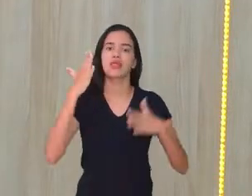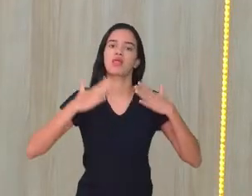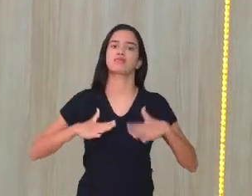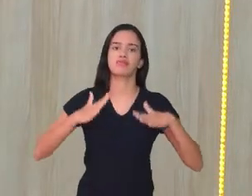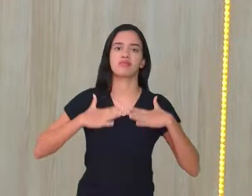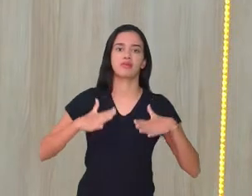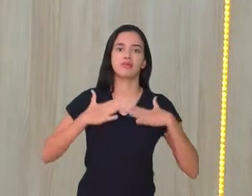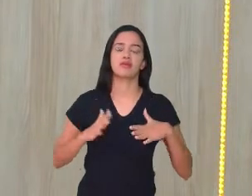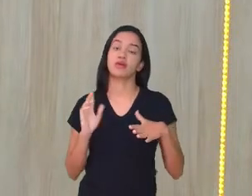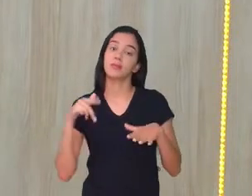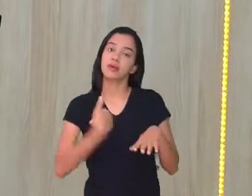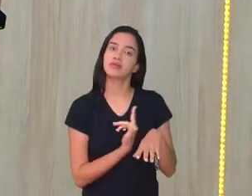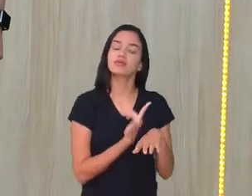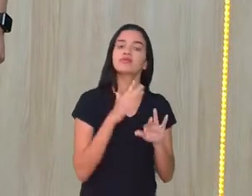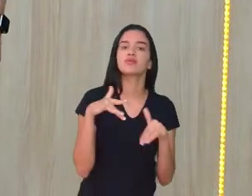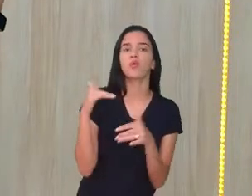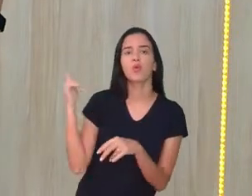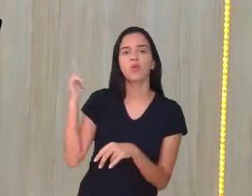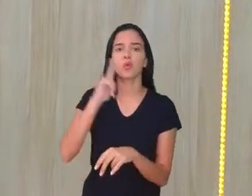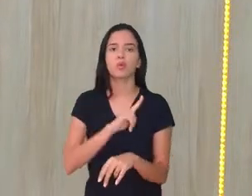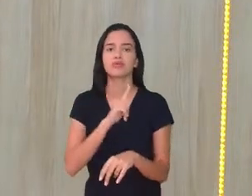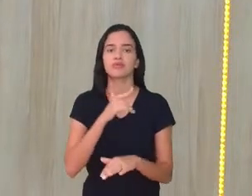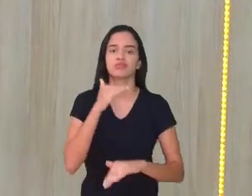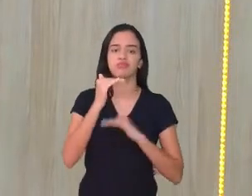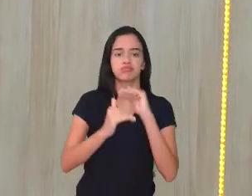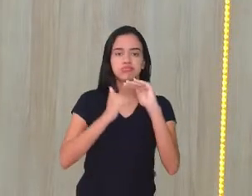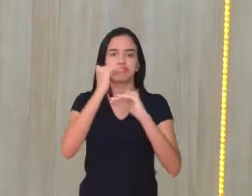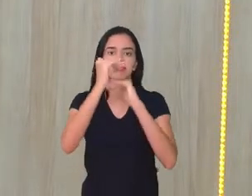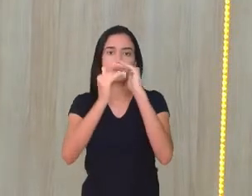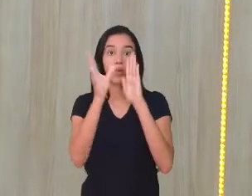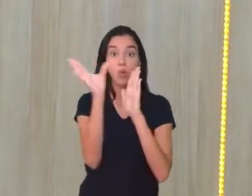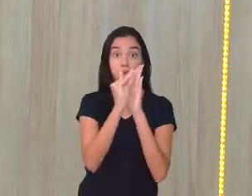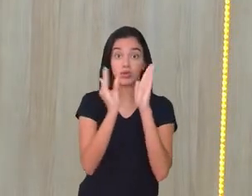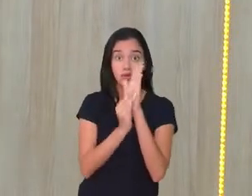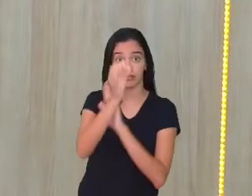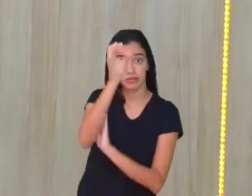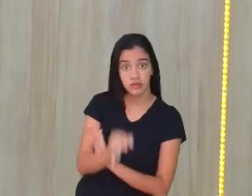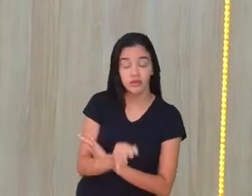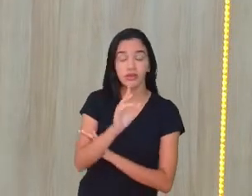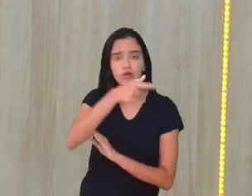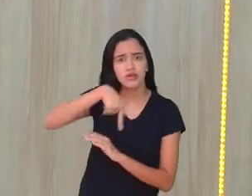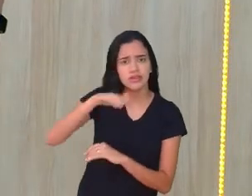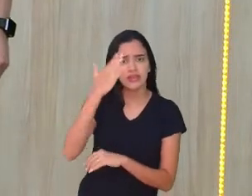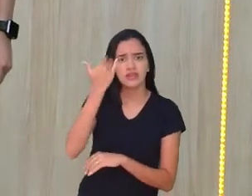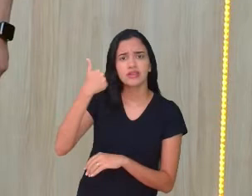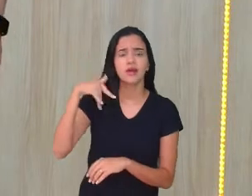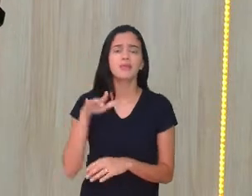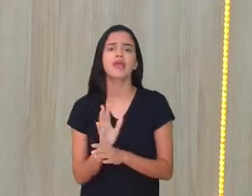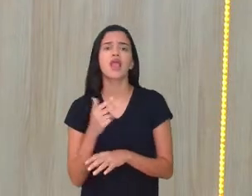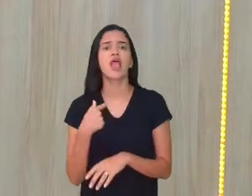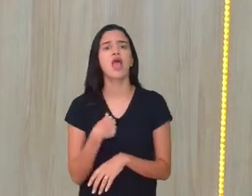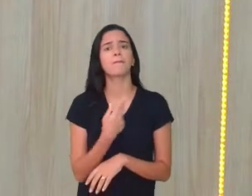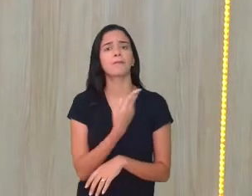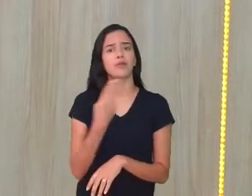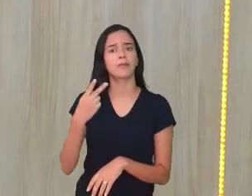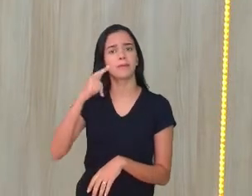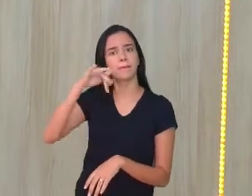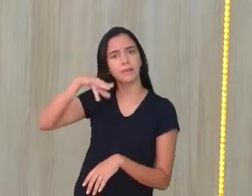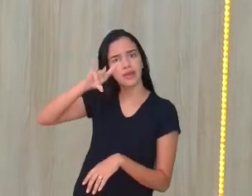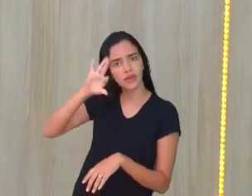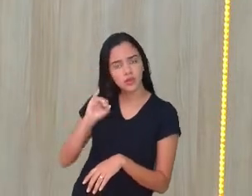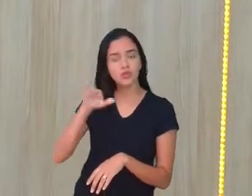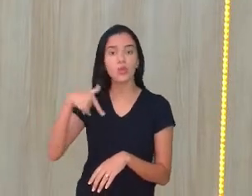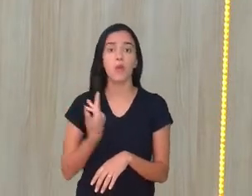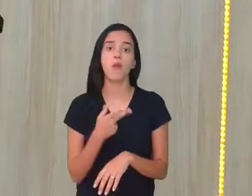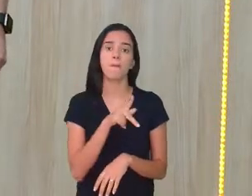tranquilamente para que a gente possa conseguir progredir aí com o conteúdo, tá bom? Como você sabe, eu me chamo Pedro Vitor, sou o seu professor